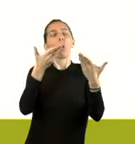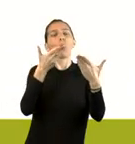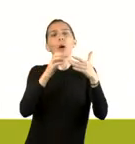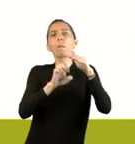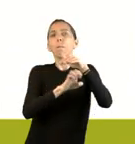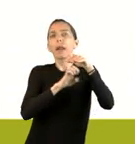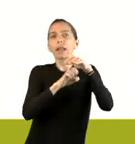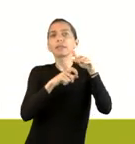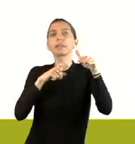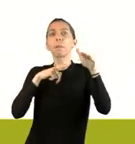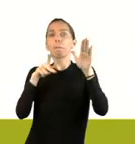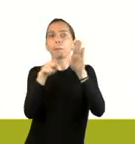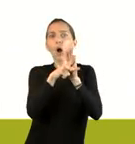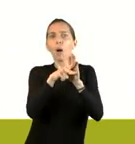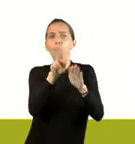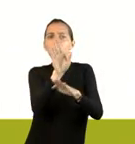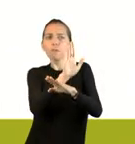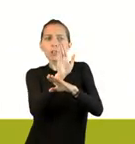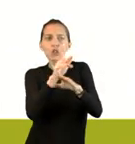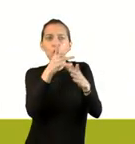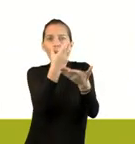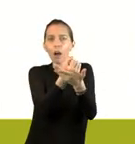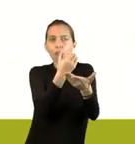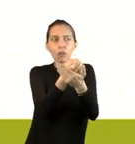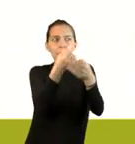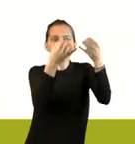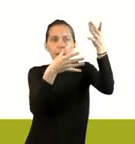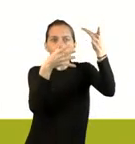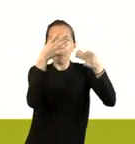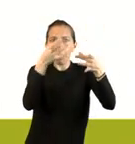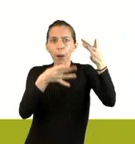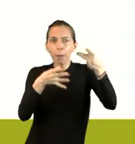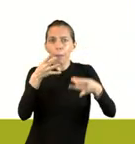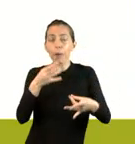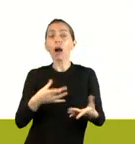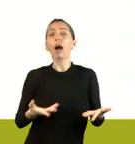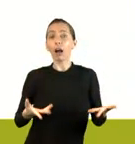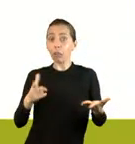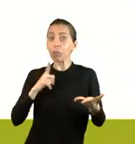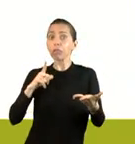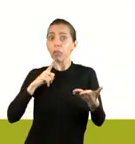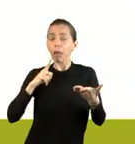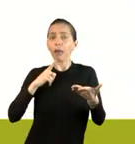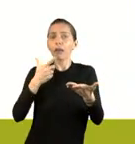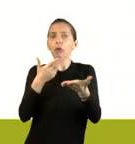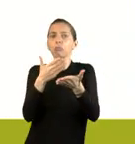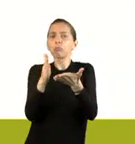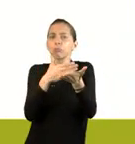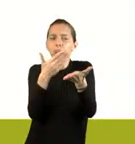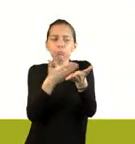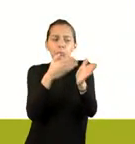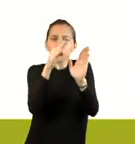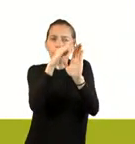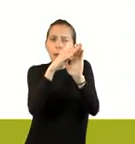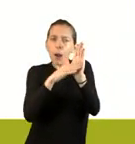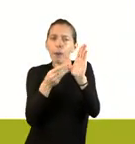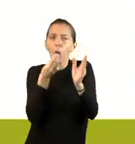própria corretora ou até pelo próprio banco. Lá, eles vão ter uma apostila de como investir, de